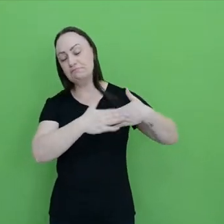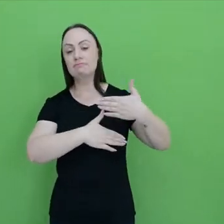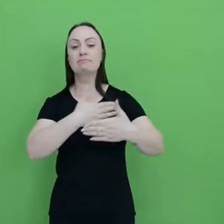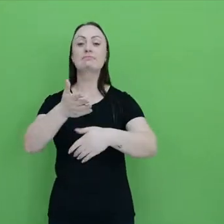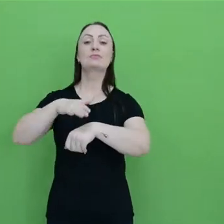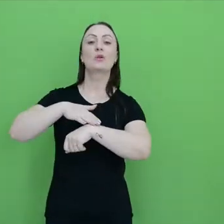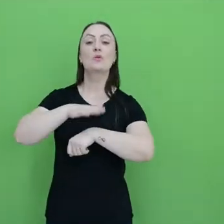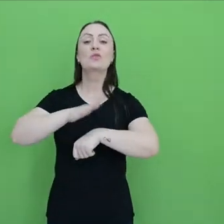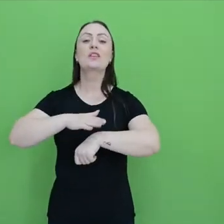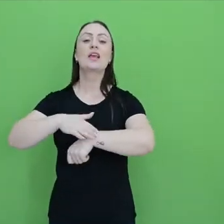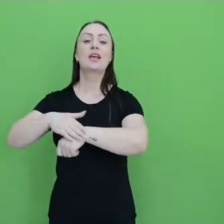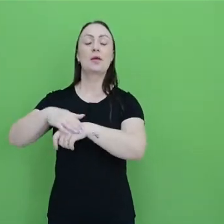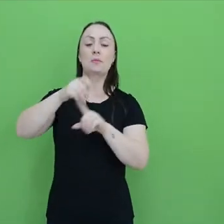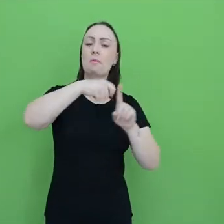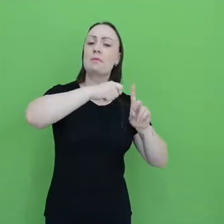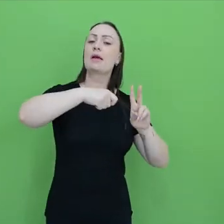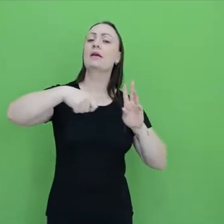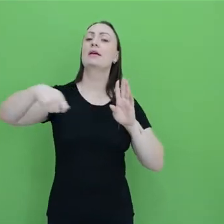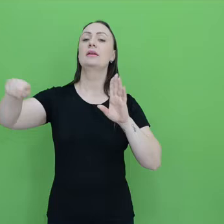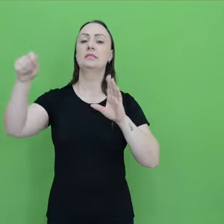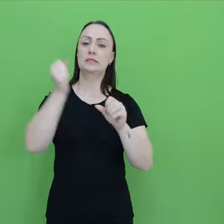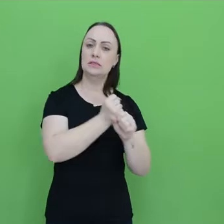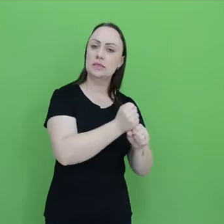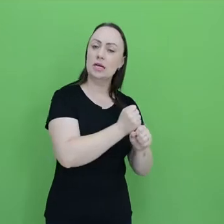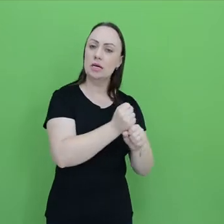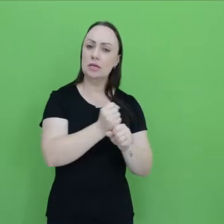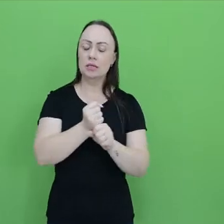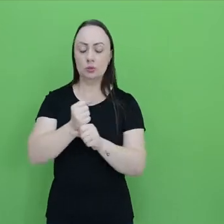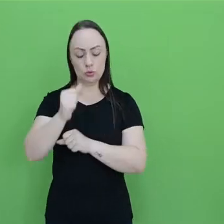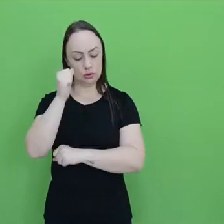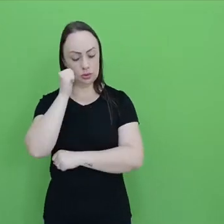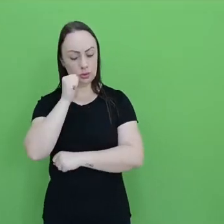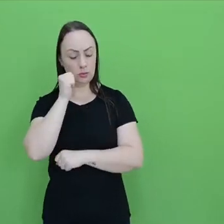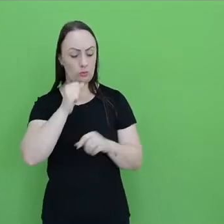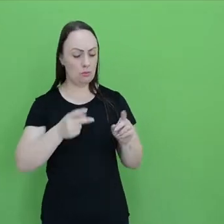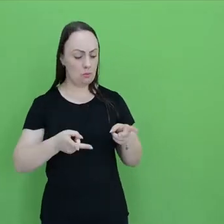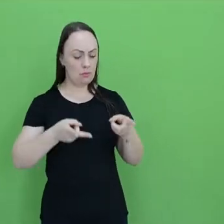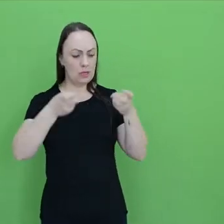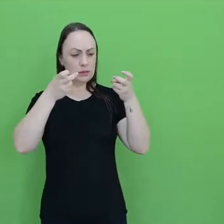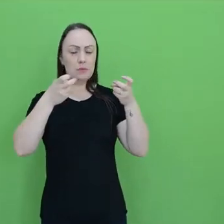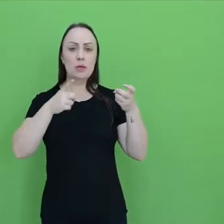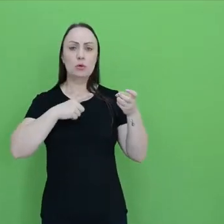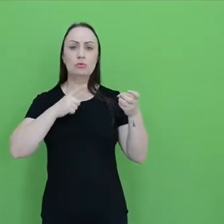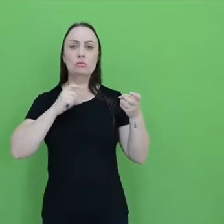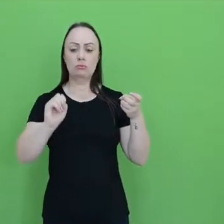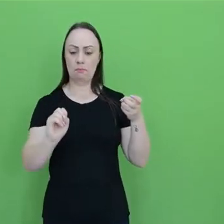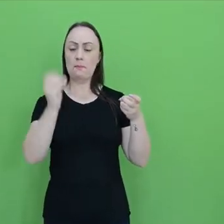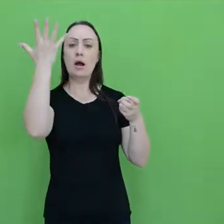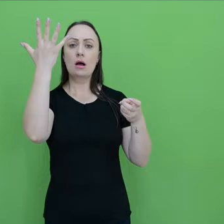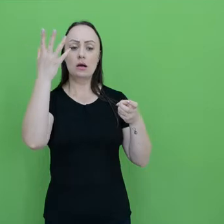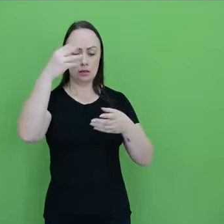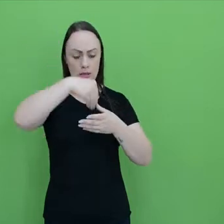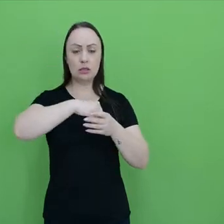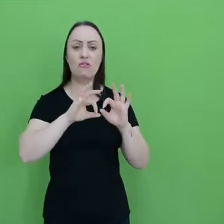passando. Meses, anos. E Ivanka percebeu que havia um fenômeno na sua